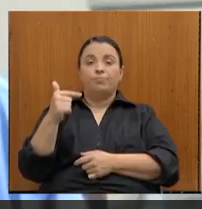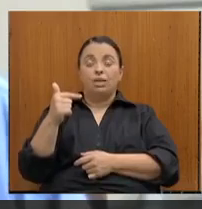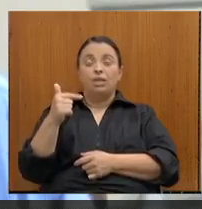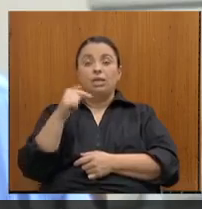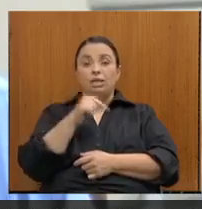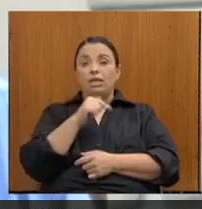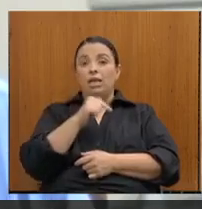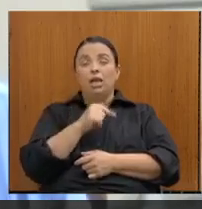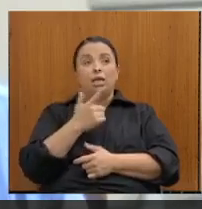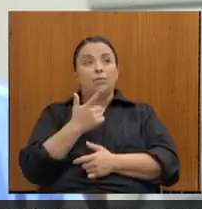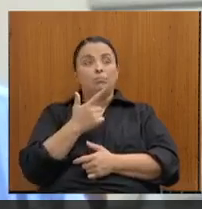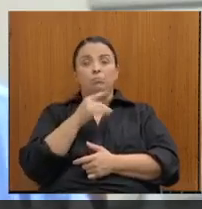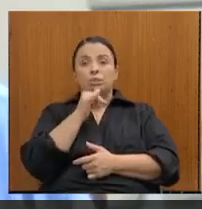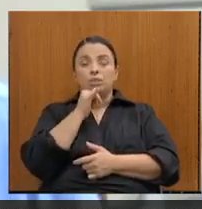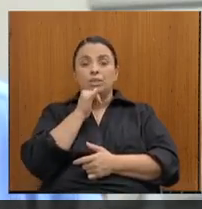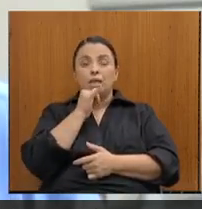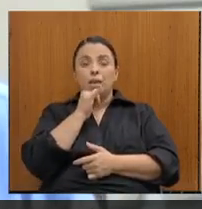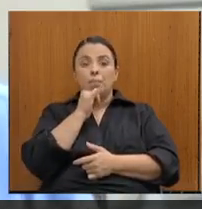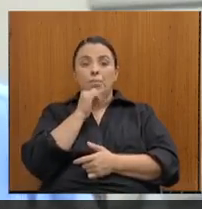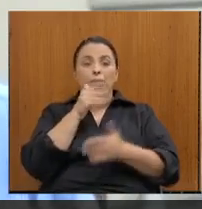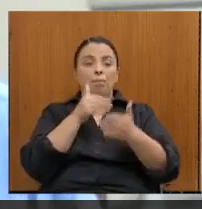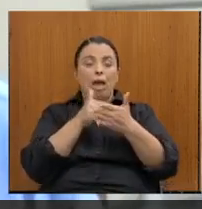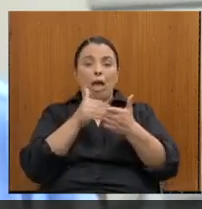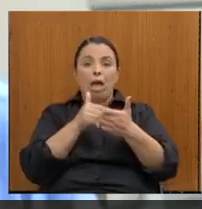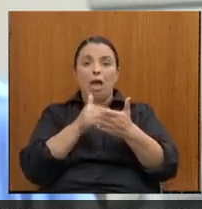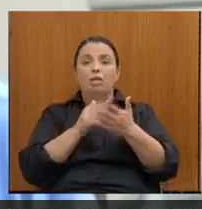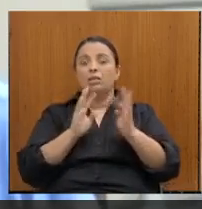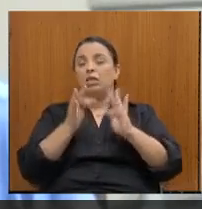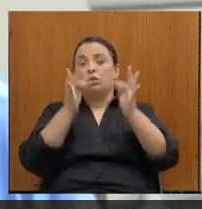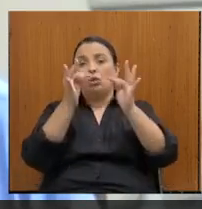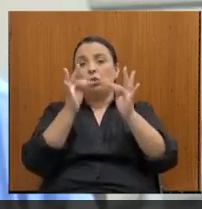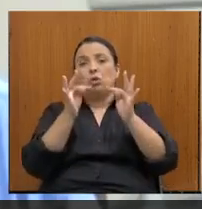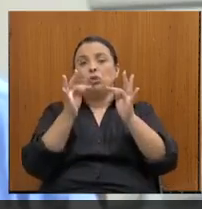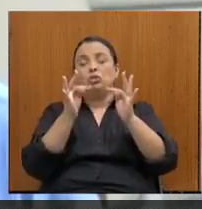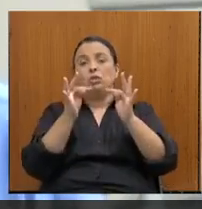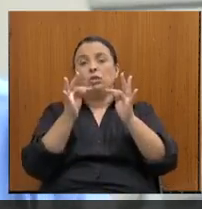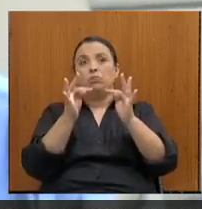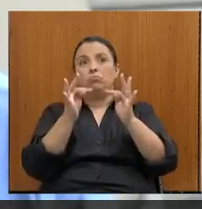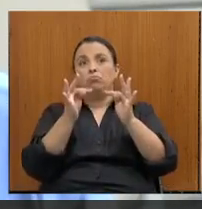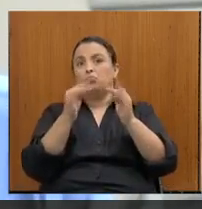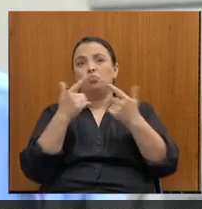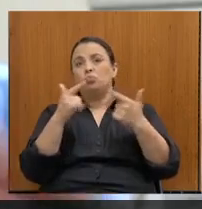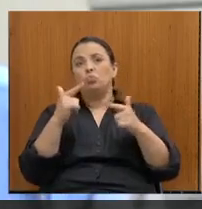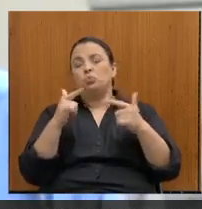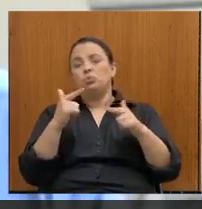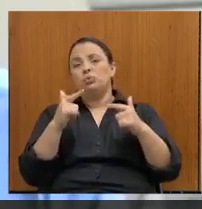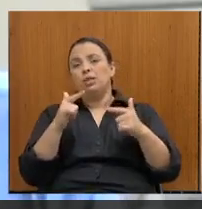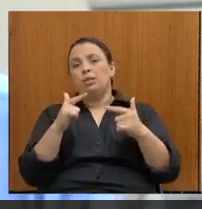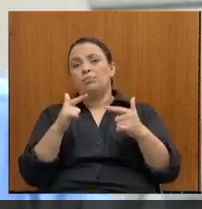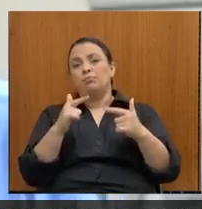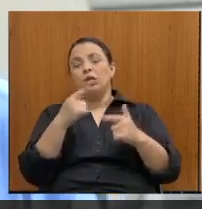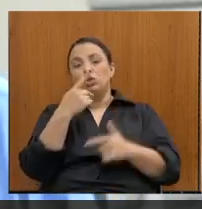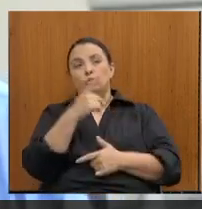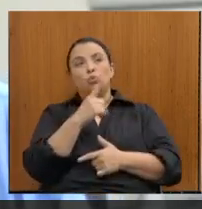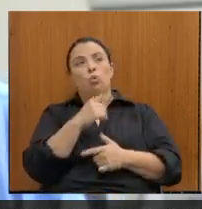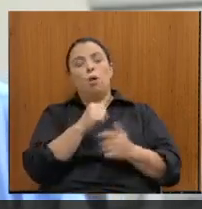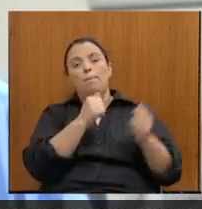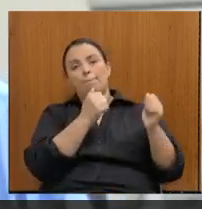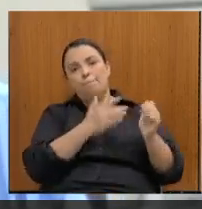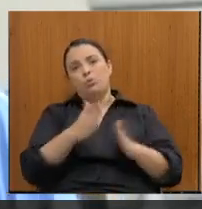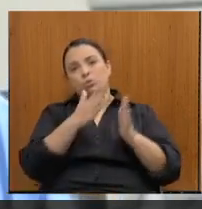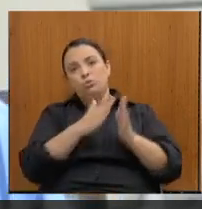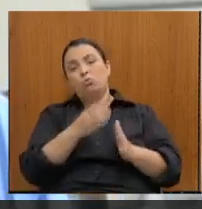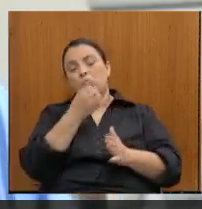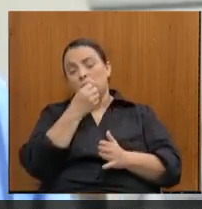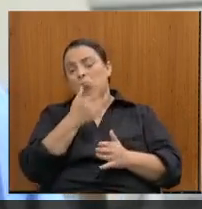tem obviamente Barreiras tecnológicas para se vencer na questão da conta sua produção vegetal